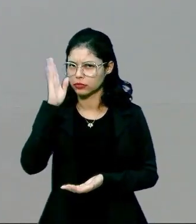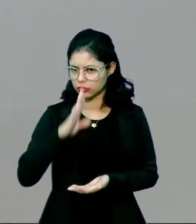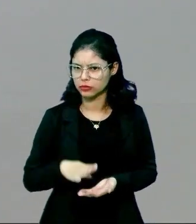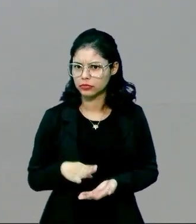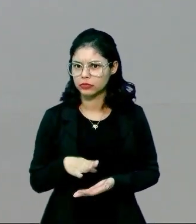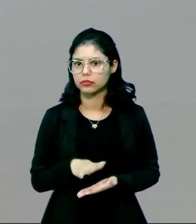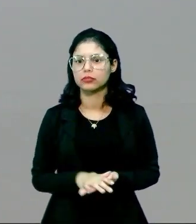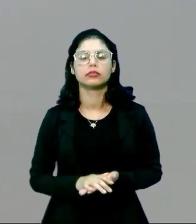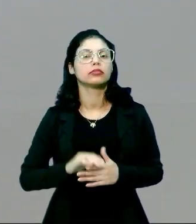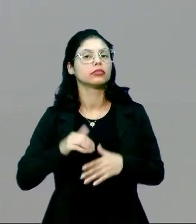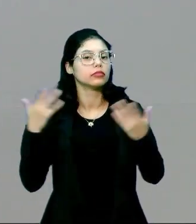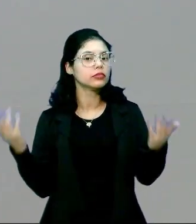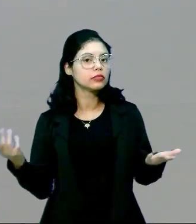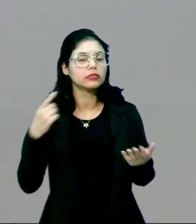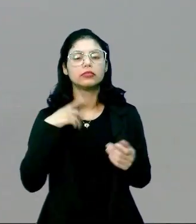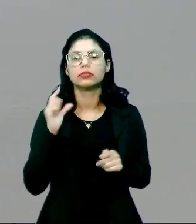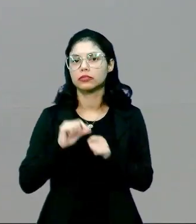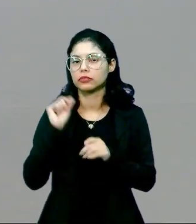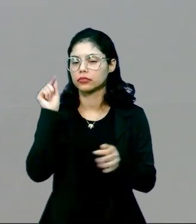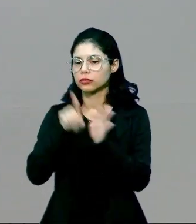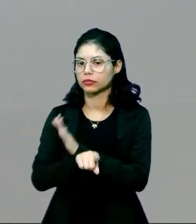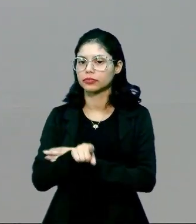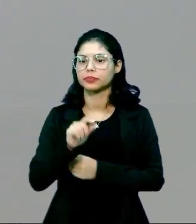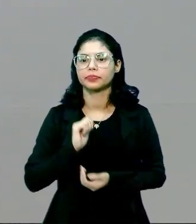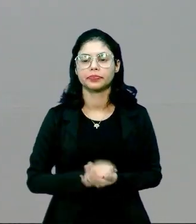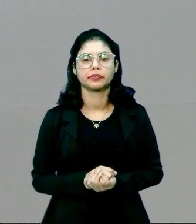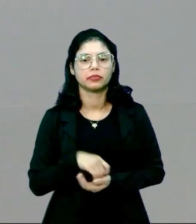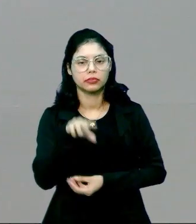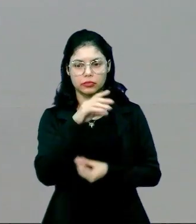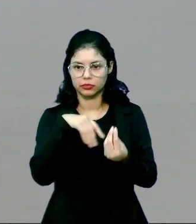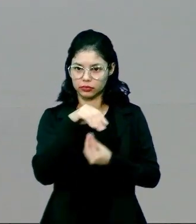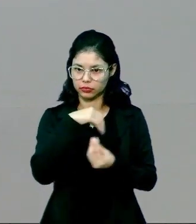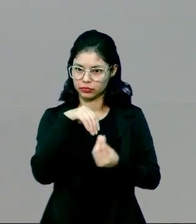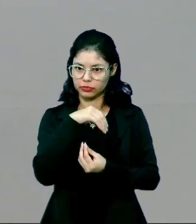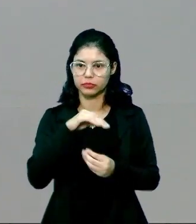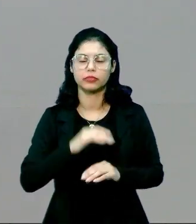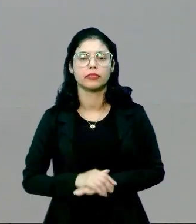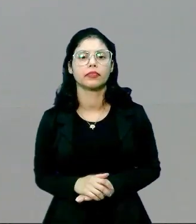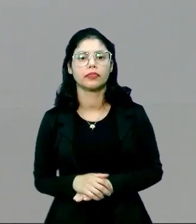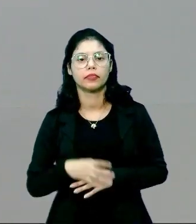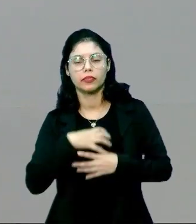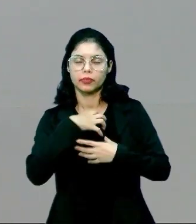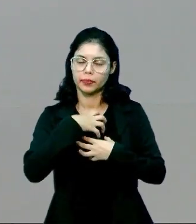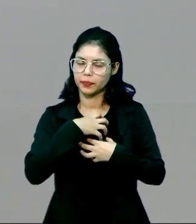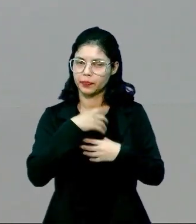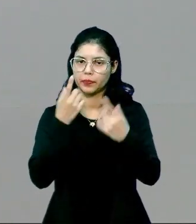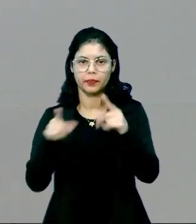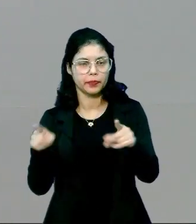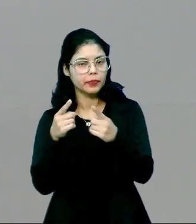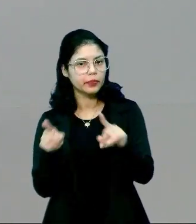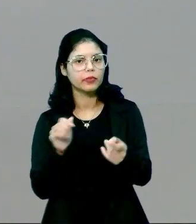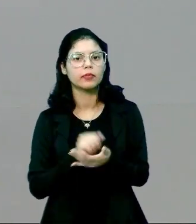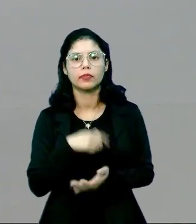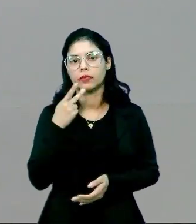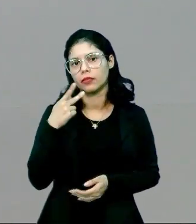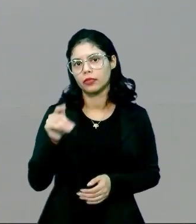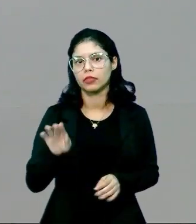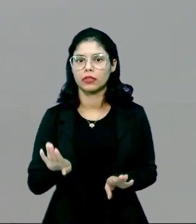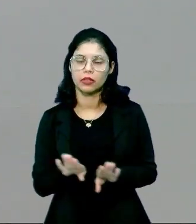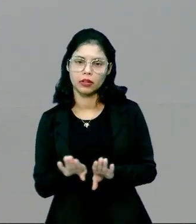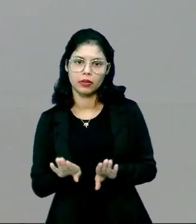brasileira então ele faz essa questão aí essa mistura né de ah ritmos musicais para falar